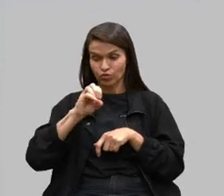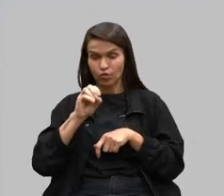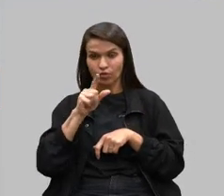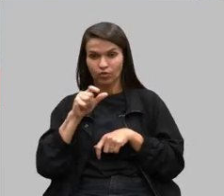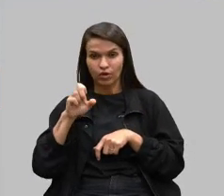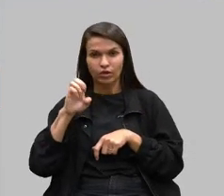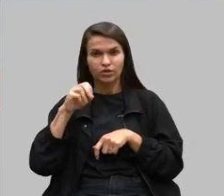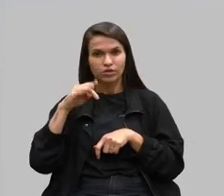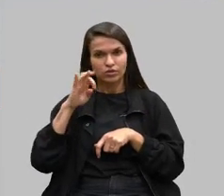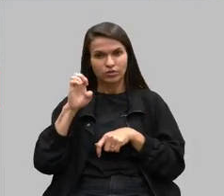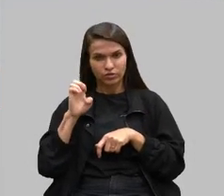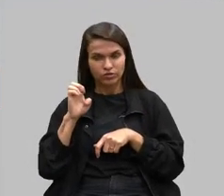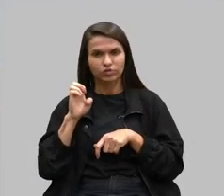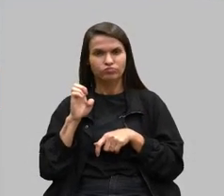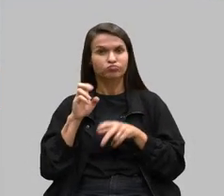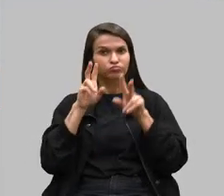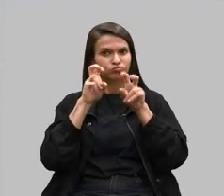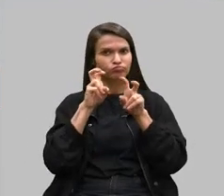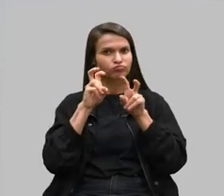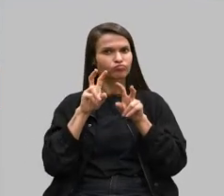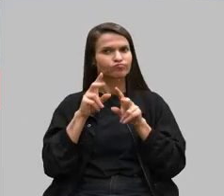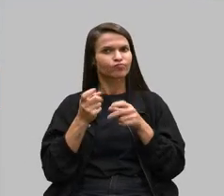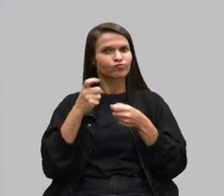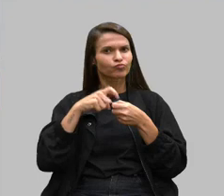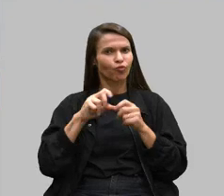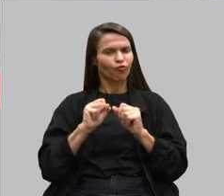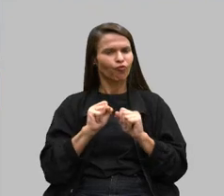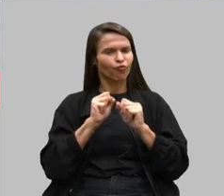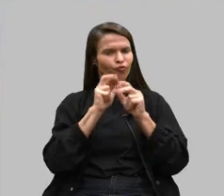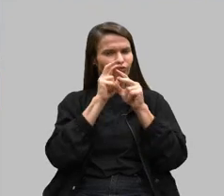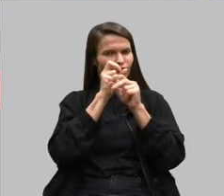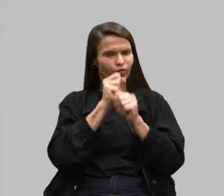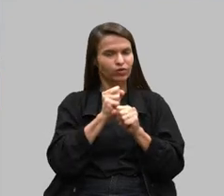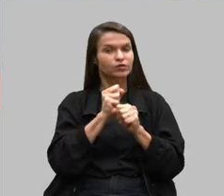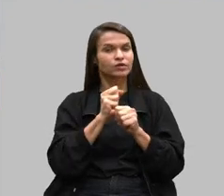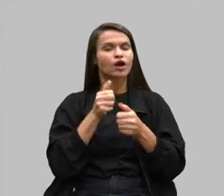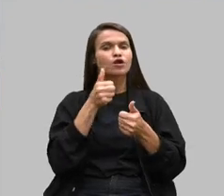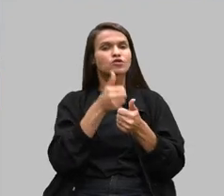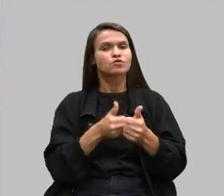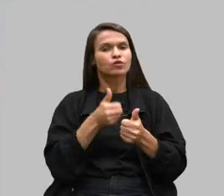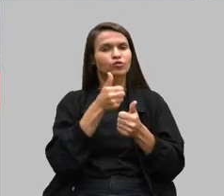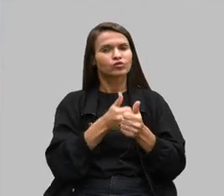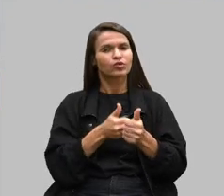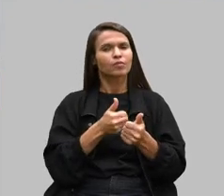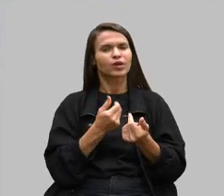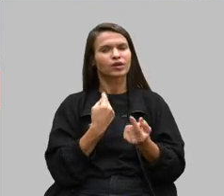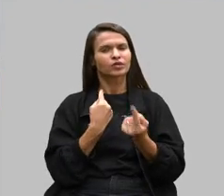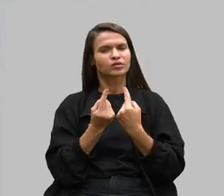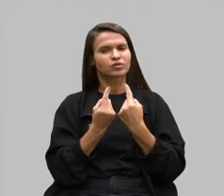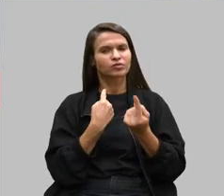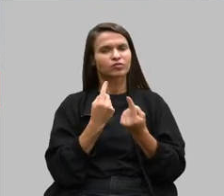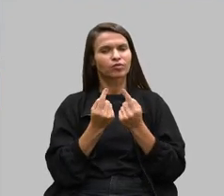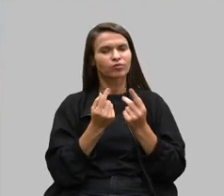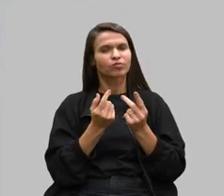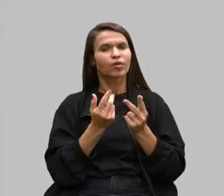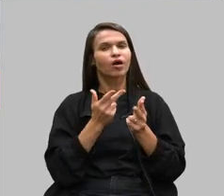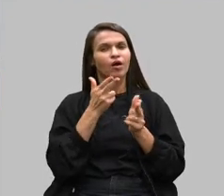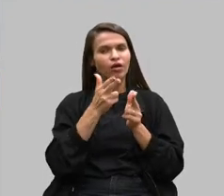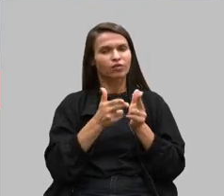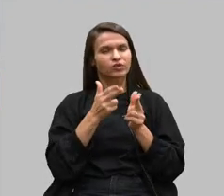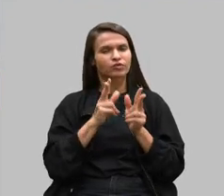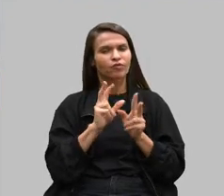esse assunto voltou com força então lutamos muito por esta para que esta ferrovia possa realmente